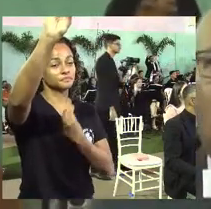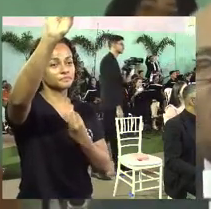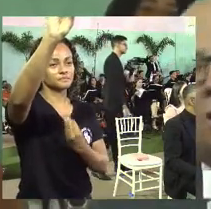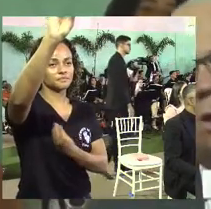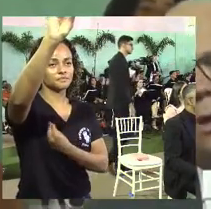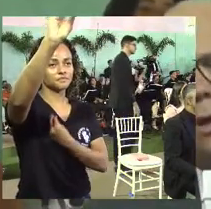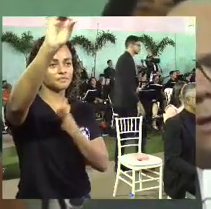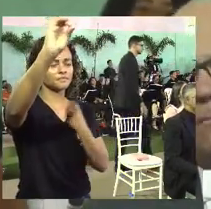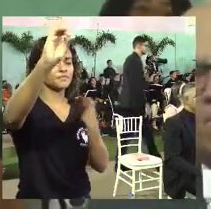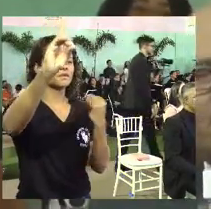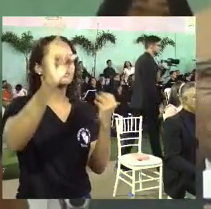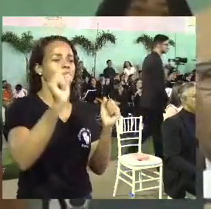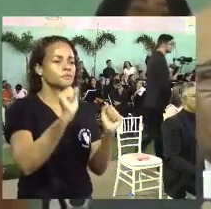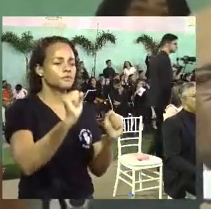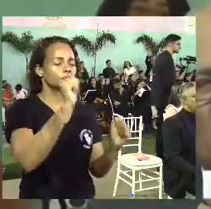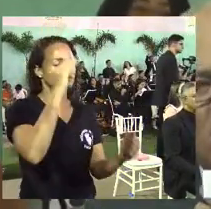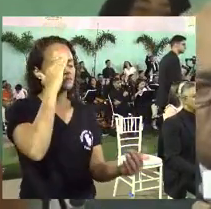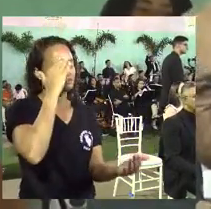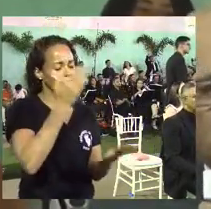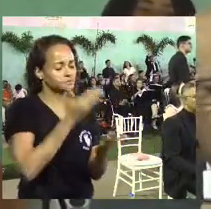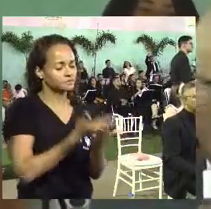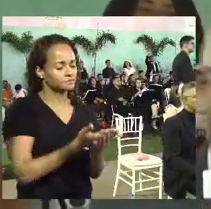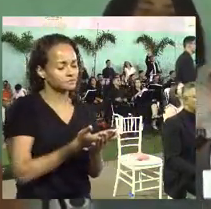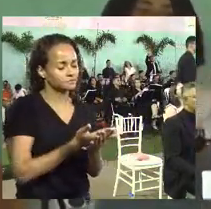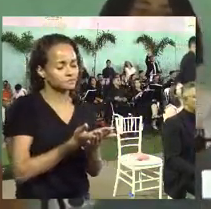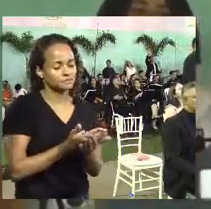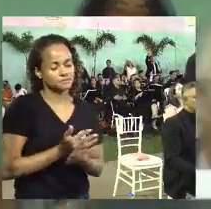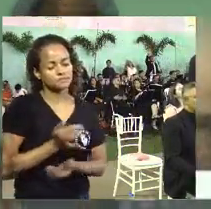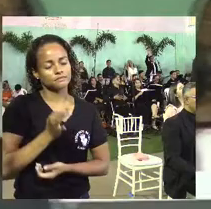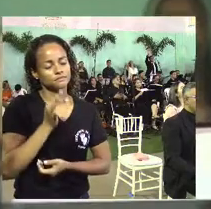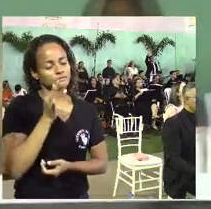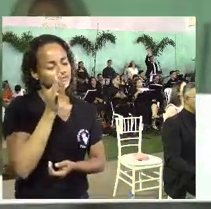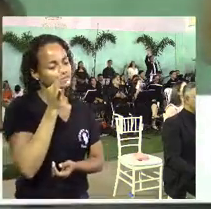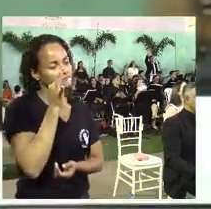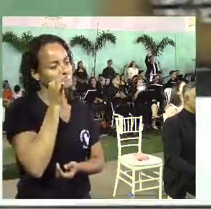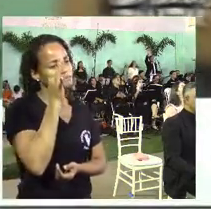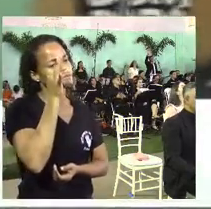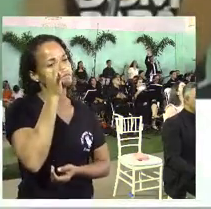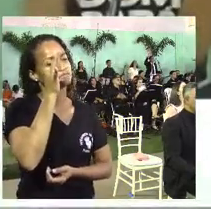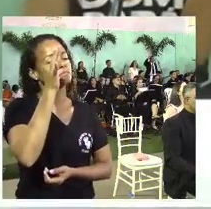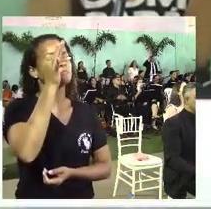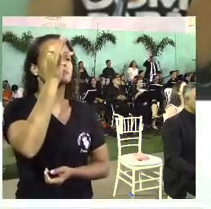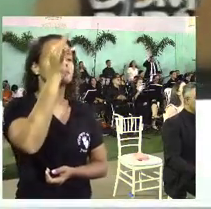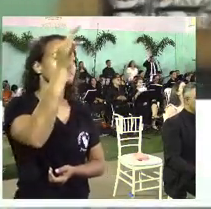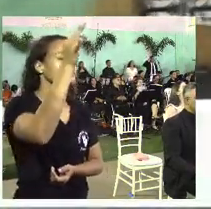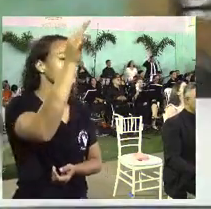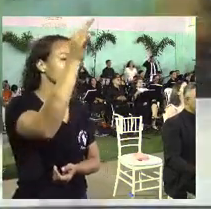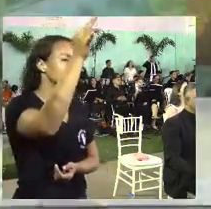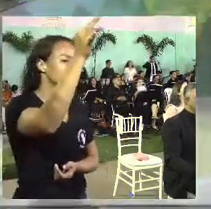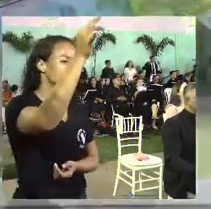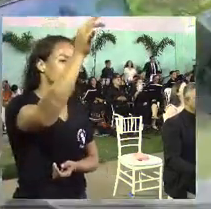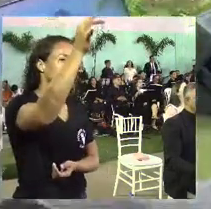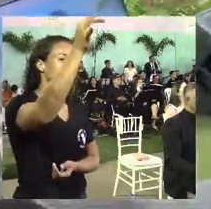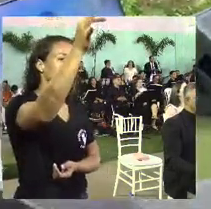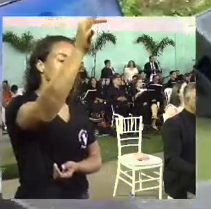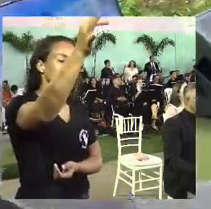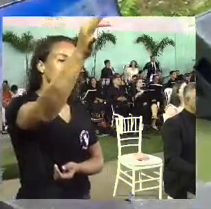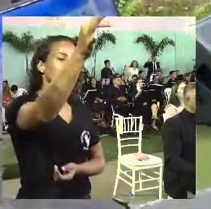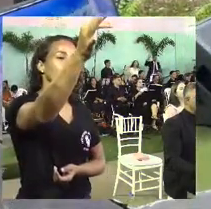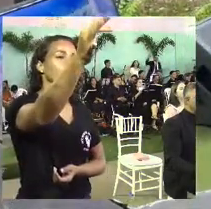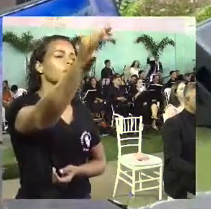você tem a liberdade agora declarar para o mundo inteiro ouvir eu sou apaixonada por meu Deus